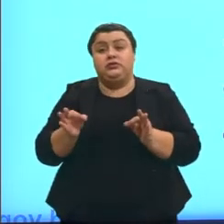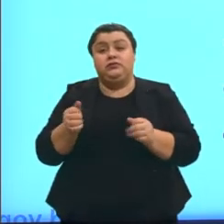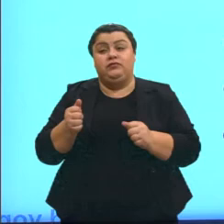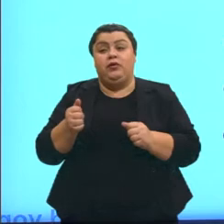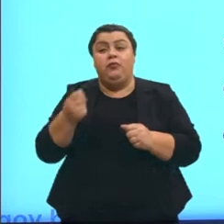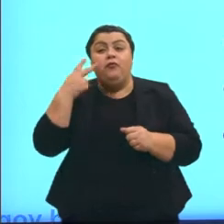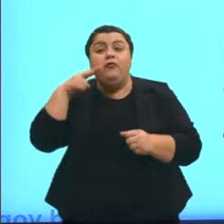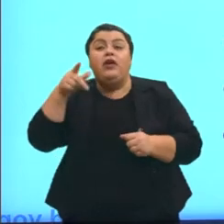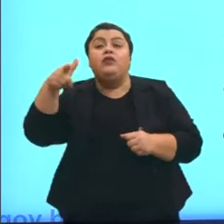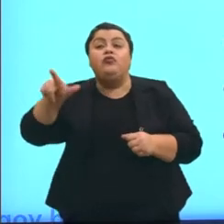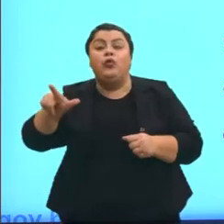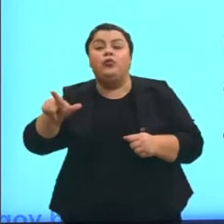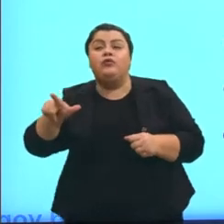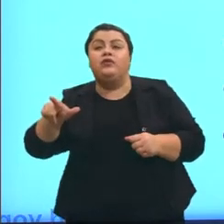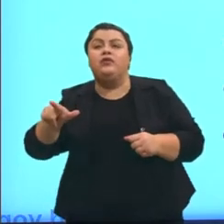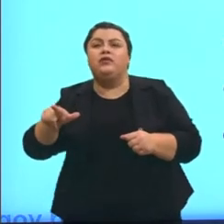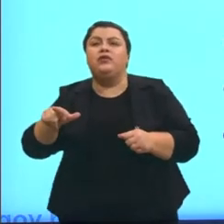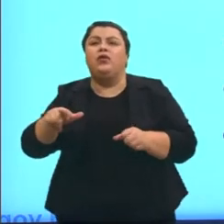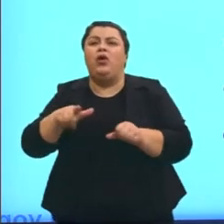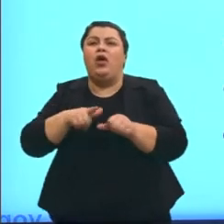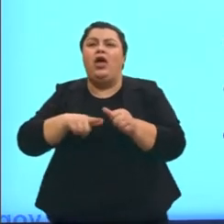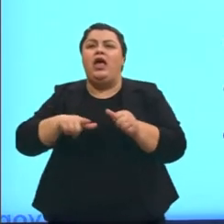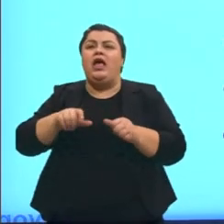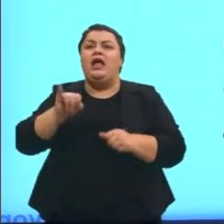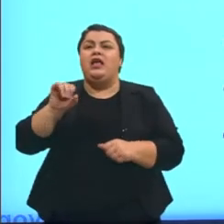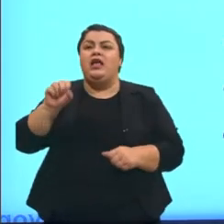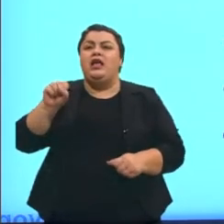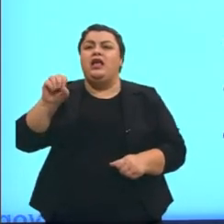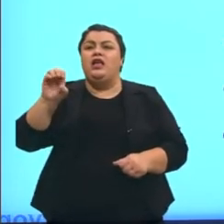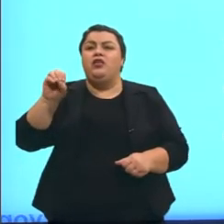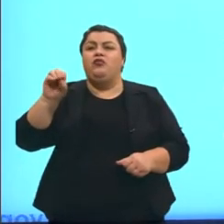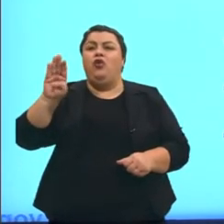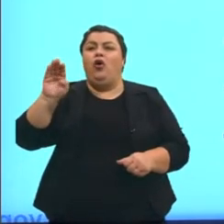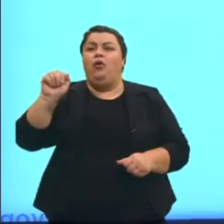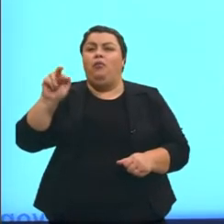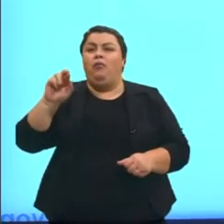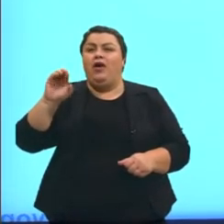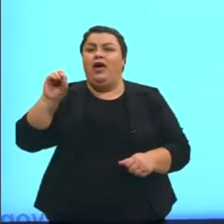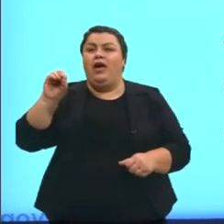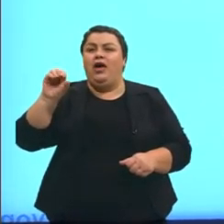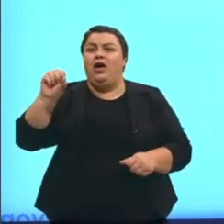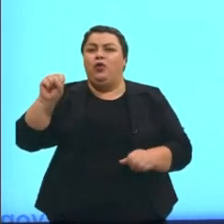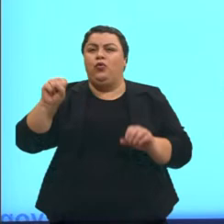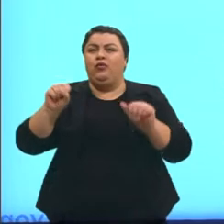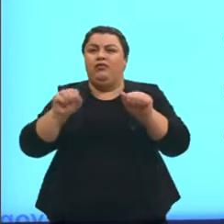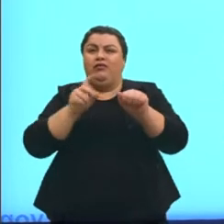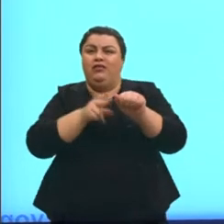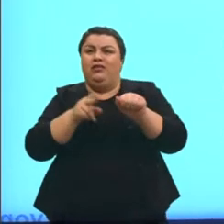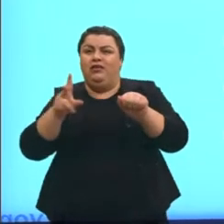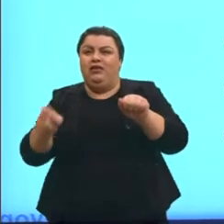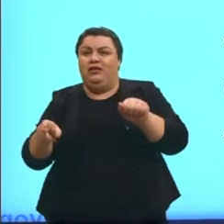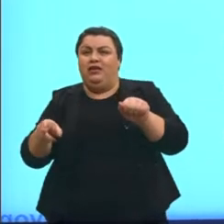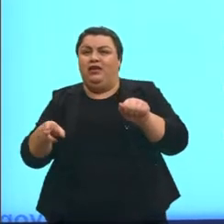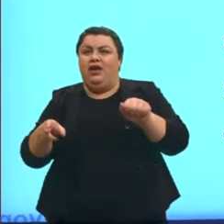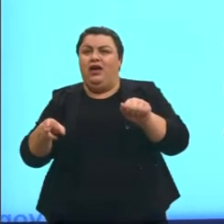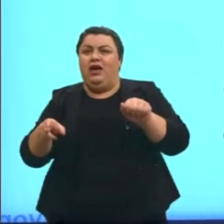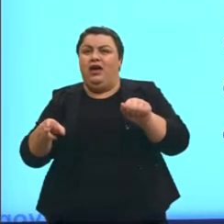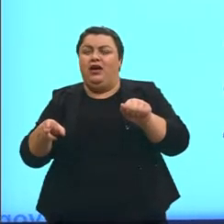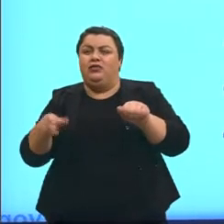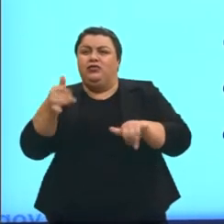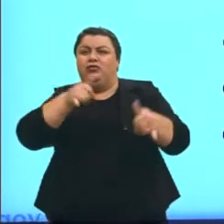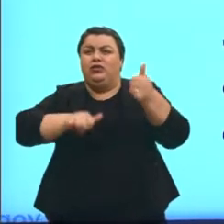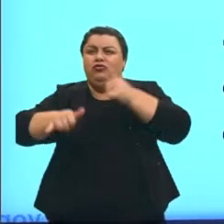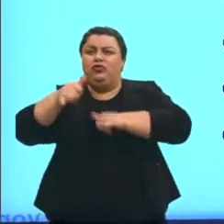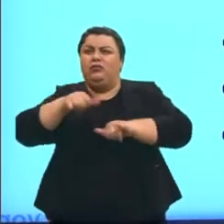b c d e e isóbaros bernaba são entidades químicas que possuem o mesmo